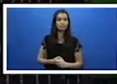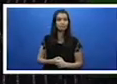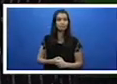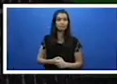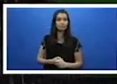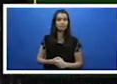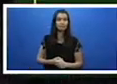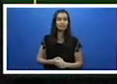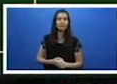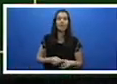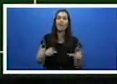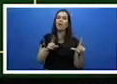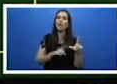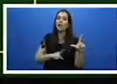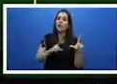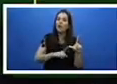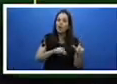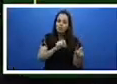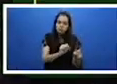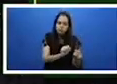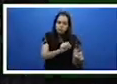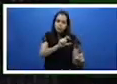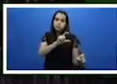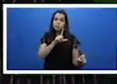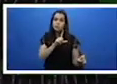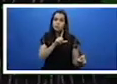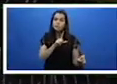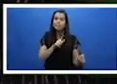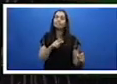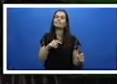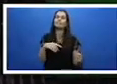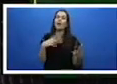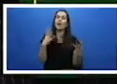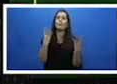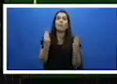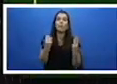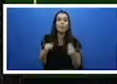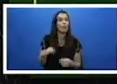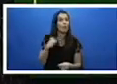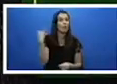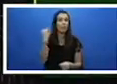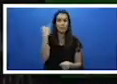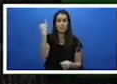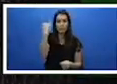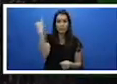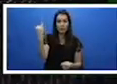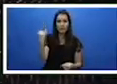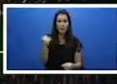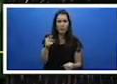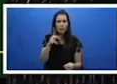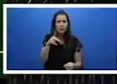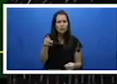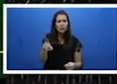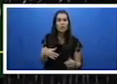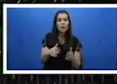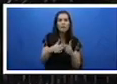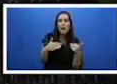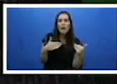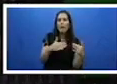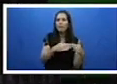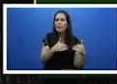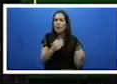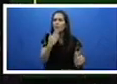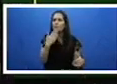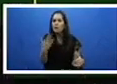A letra maiúscula, que nós tanto falamos para vocês, que nós tanto pedimos, né? Começo